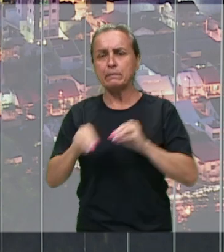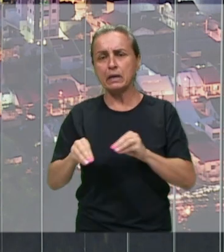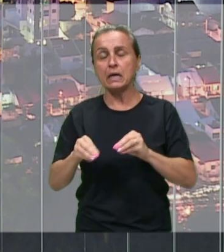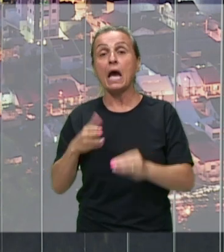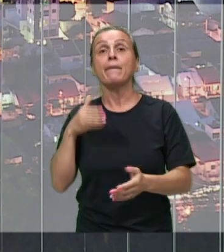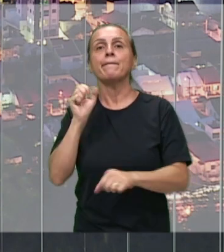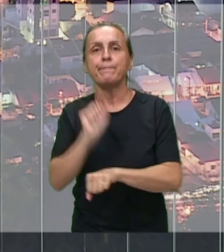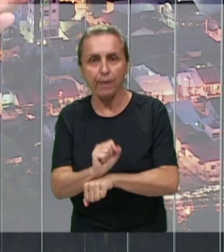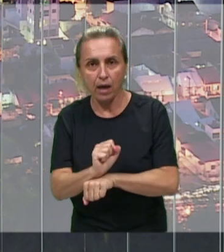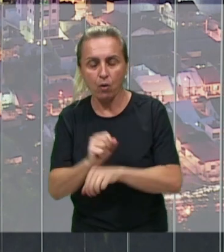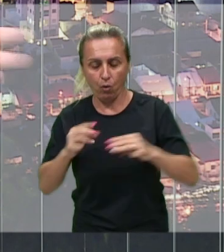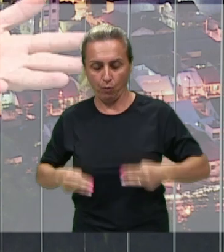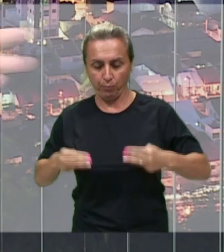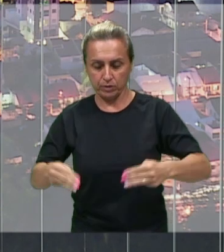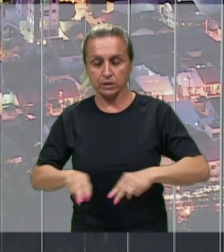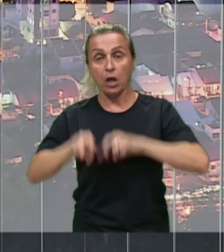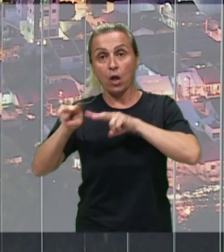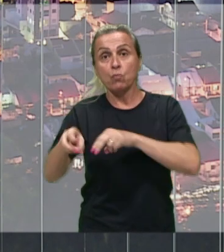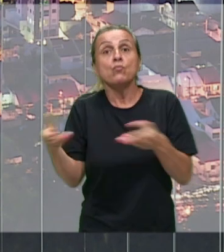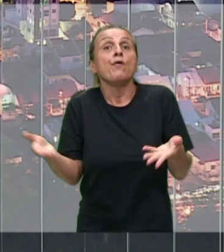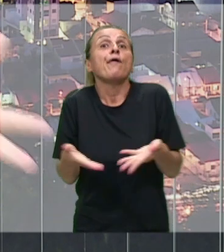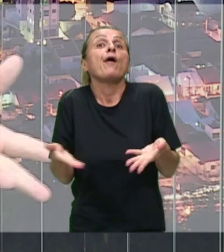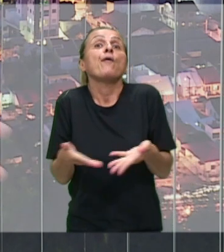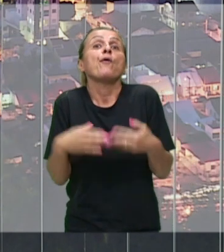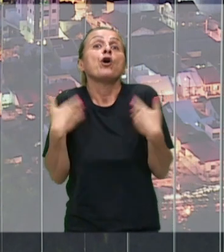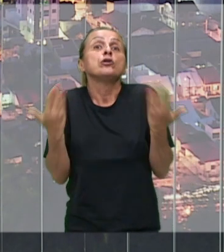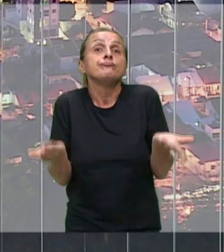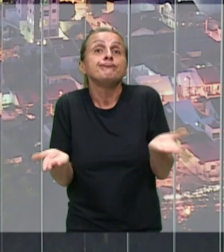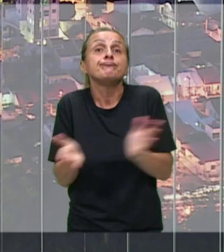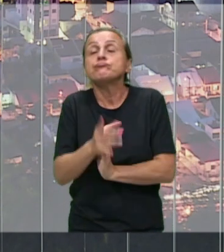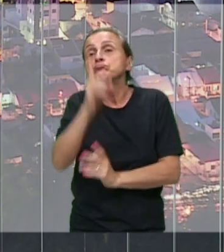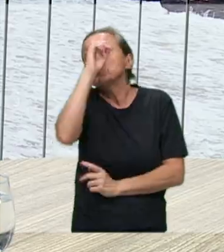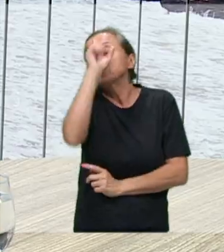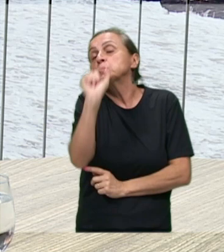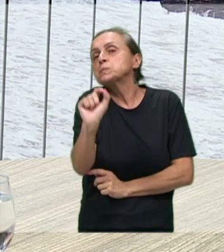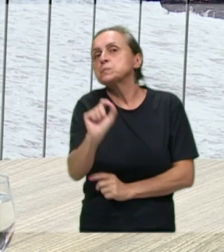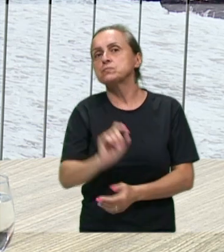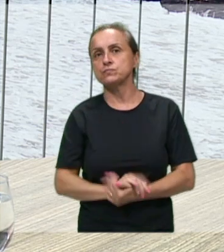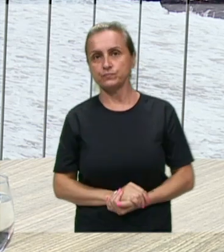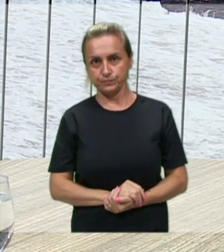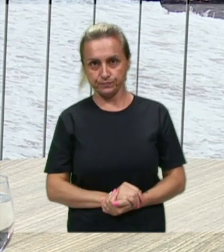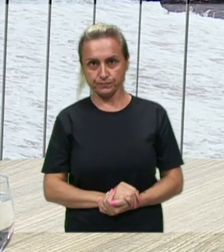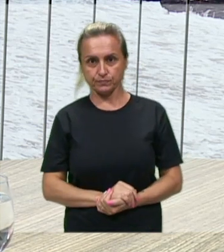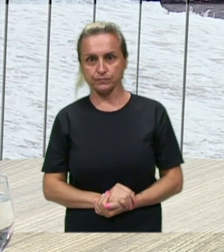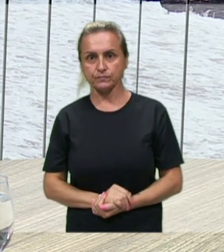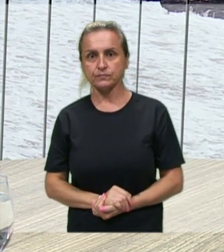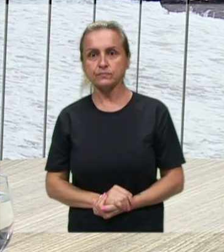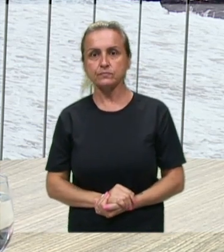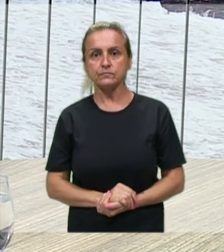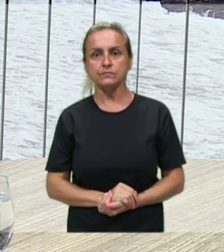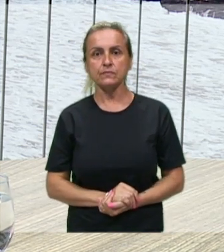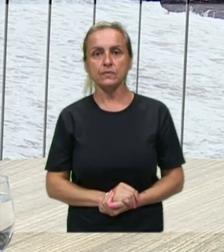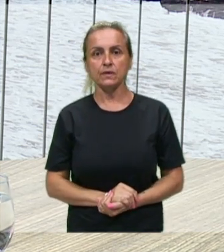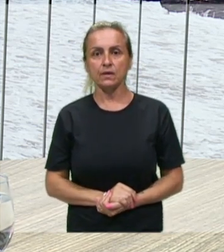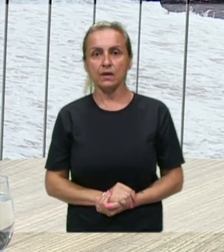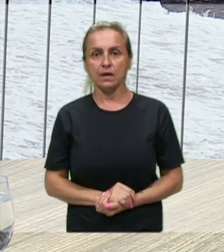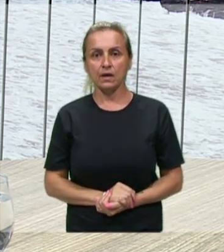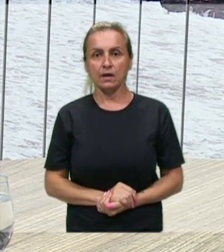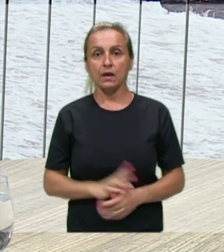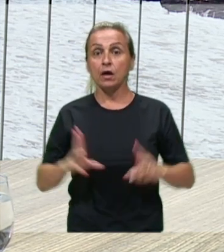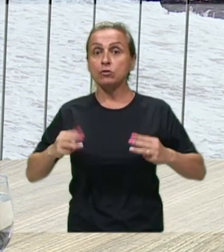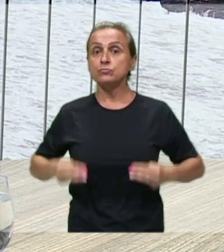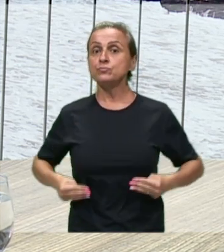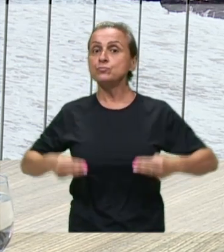Agricultura. E agora? Qual é a perspectiva do setor? Vamos lá. Como falei anteriormente, o Ministério